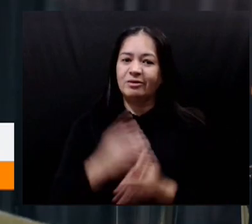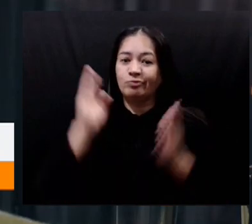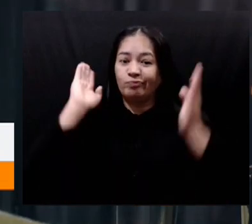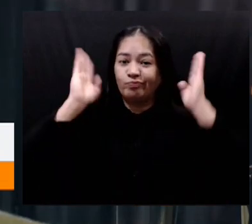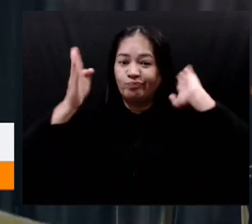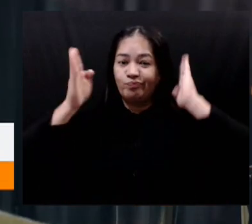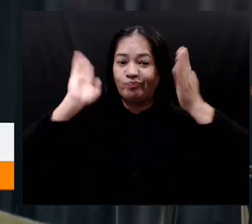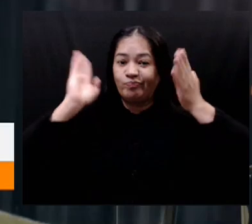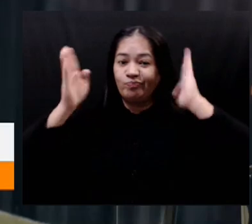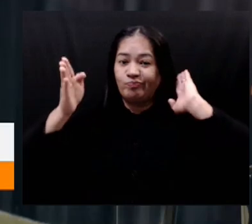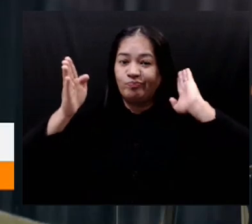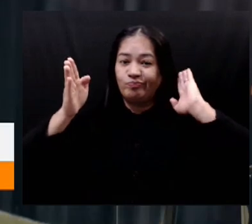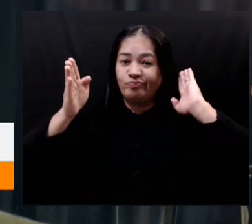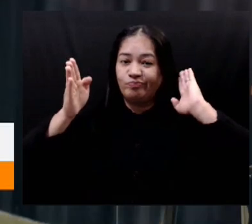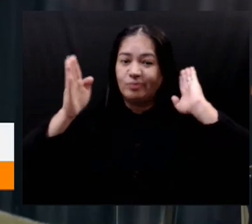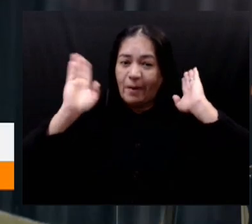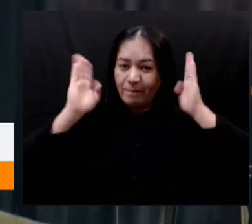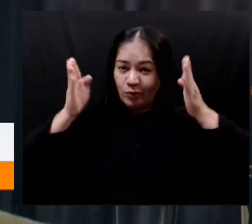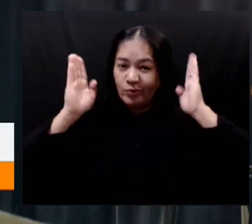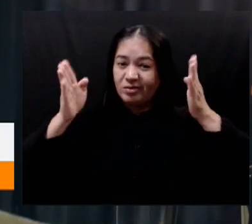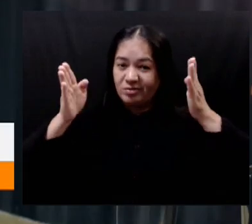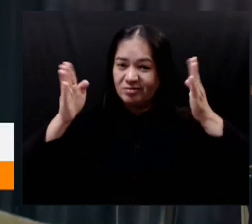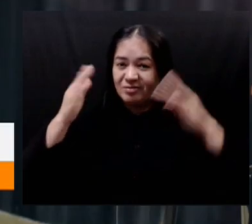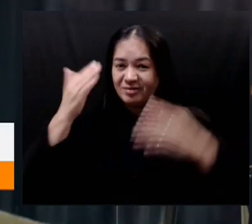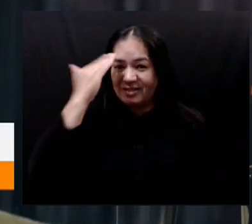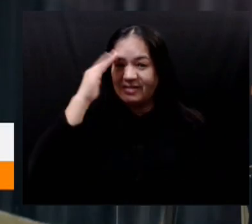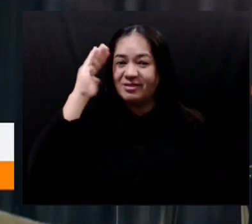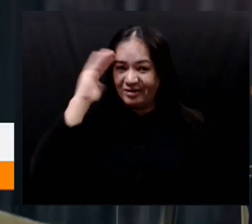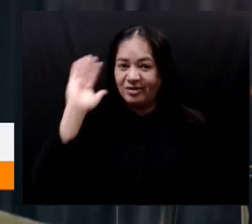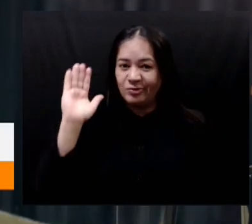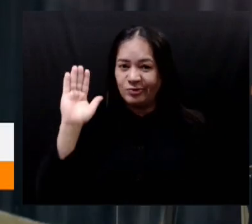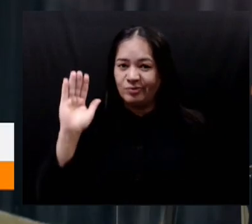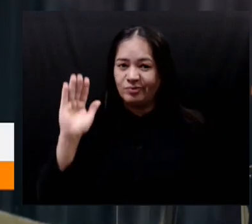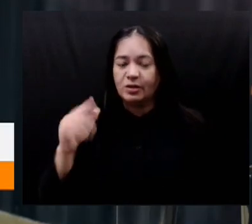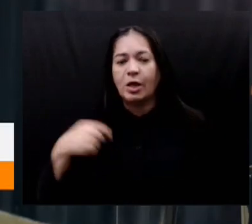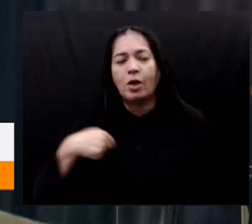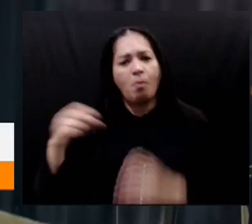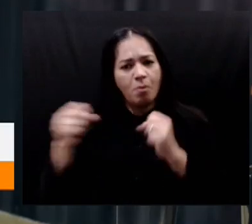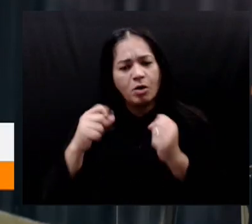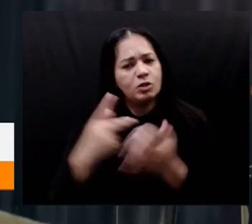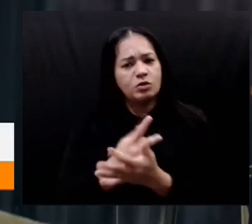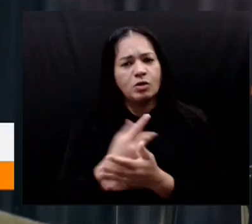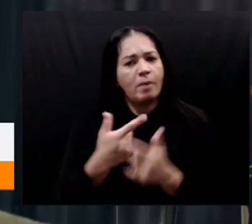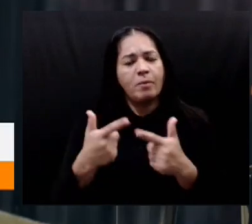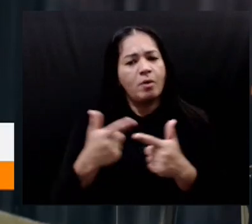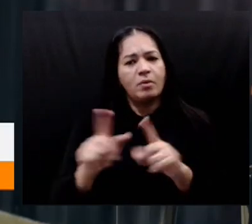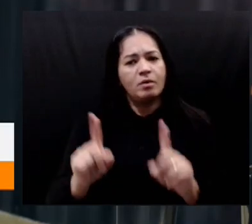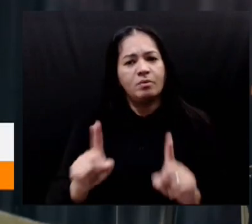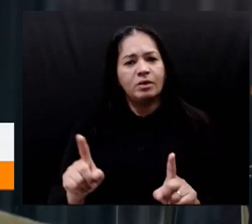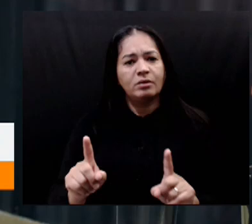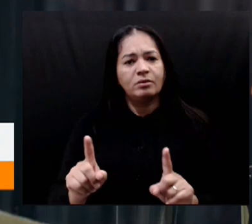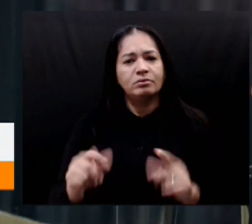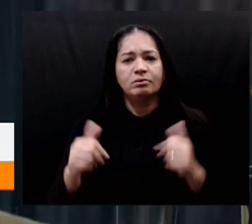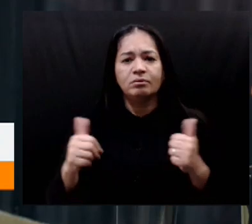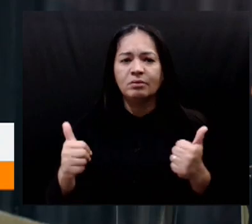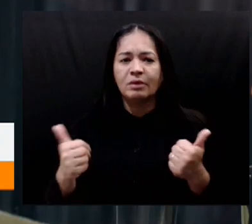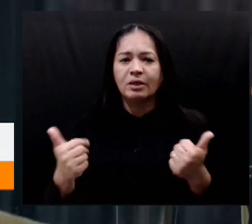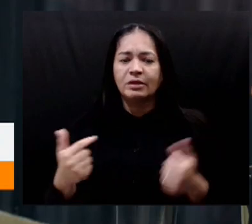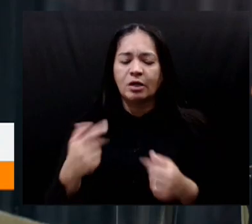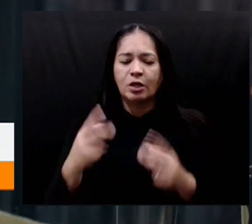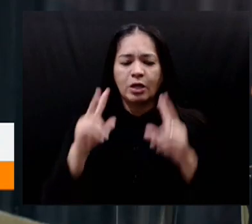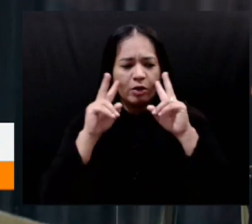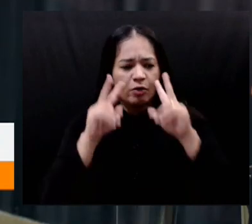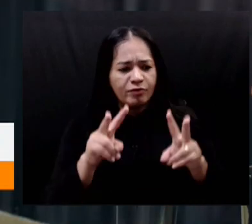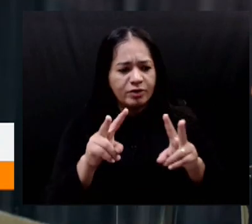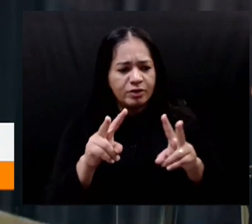entendeu? Então assim, eu posso errar, não tem problema. Bom, mas a hora que eu olho para aquilo, bom, eu